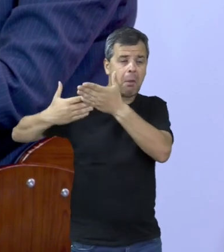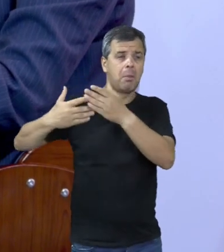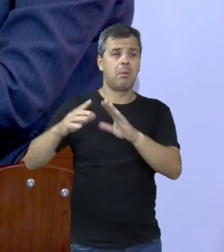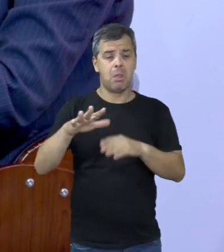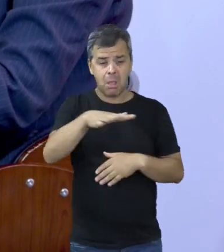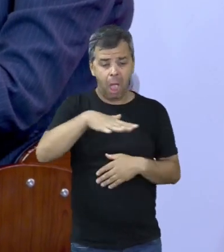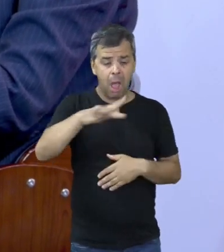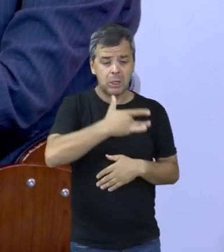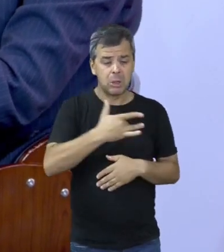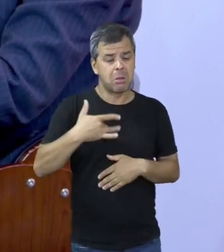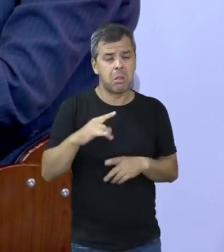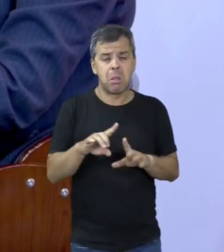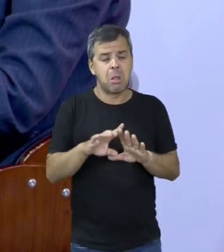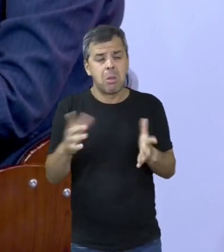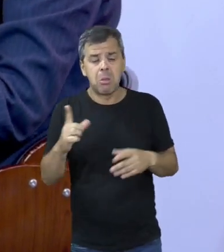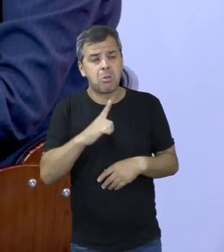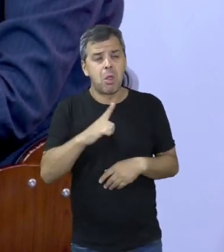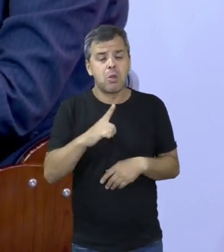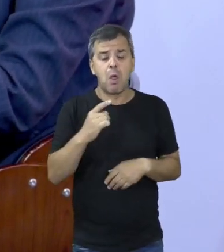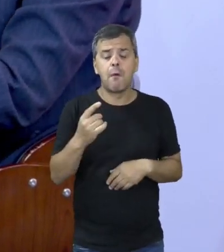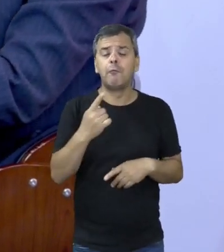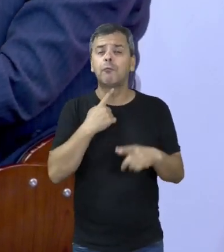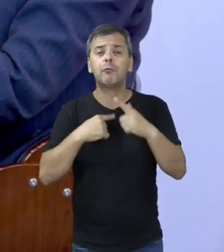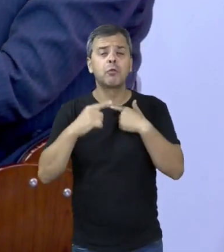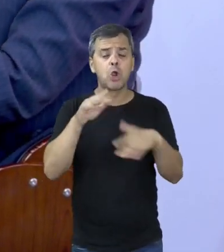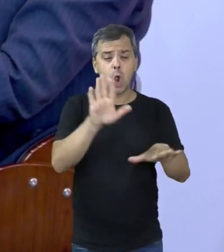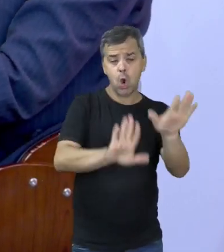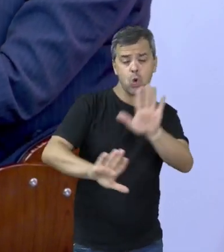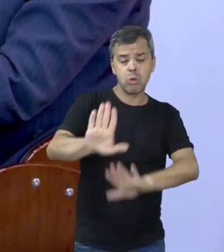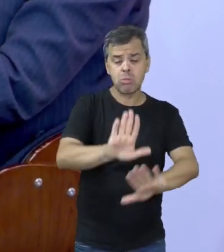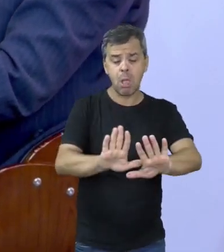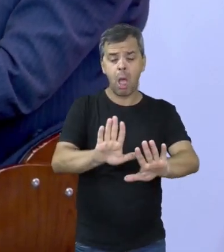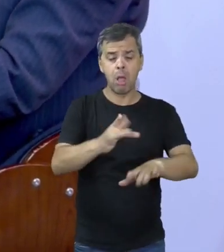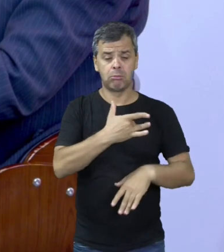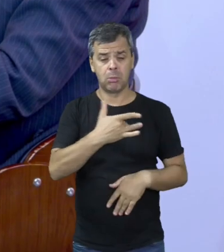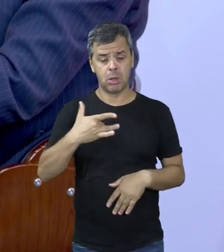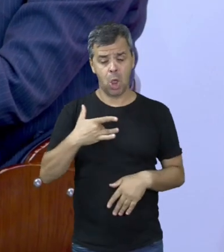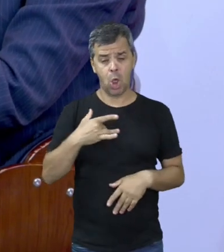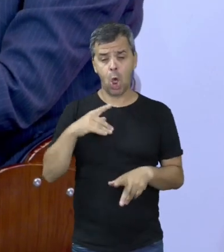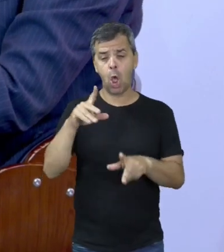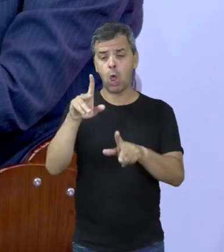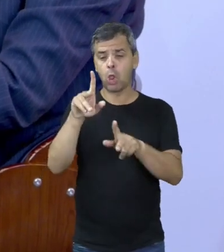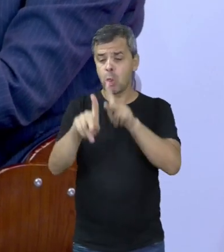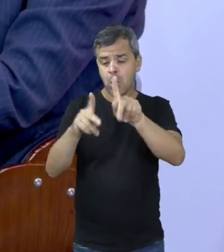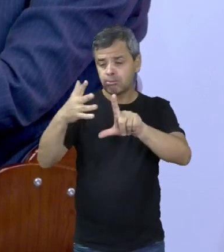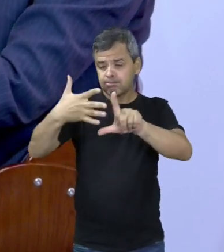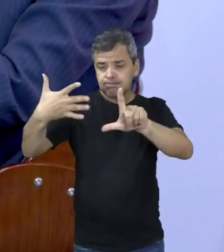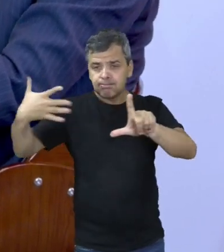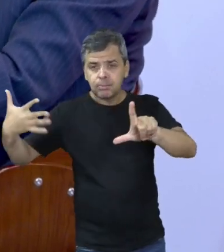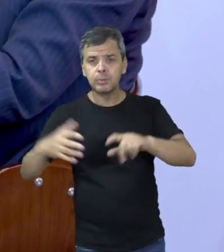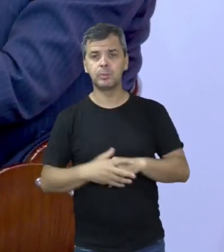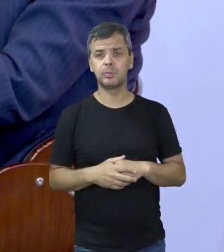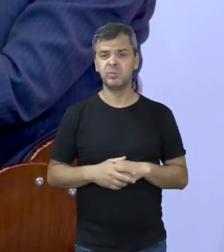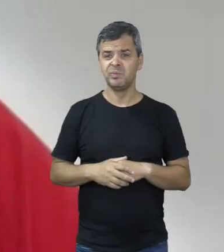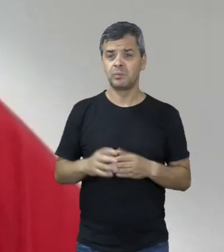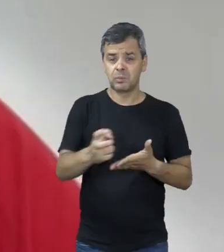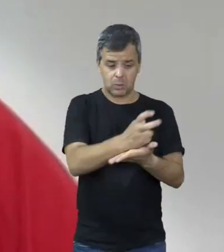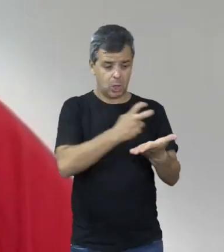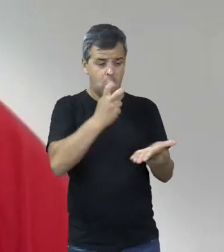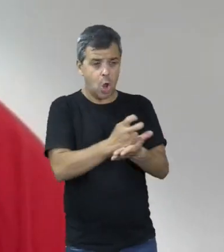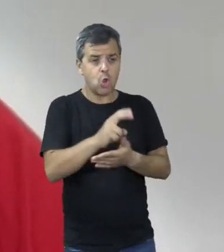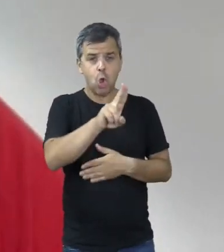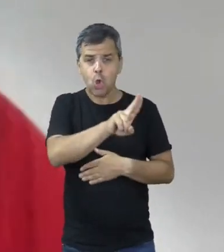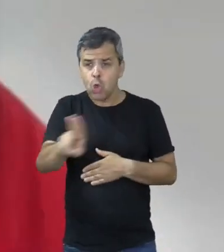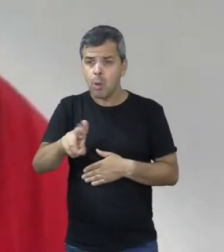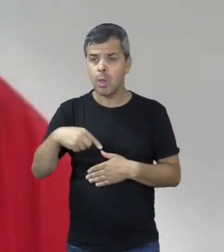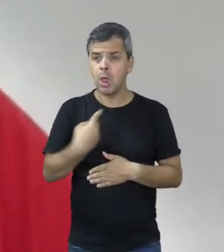área, Simplesmente não se havia muito interesse em cuidar da saúde dessa população, Exato, e golpe é o nome, e